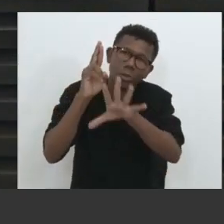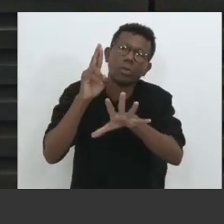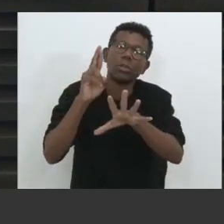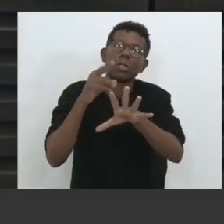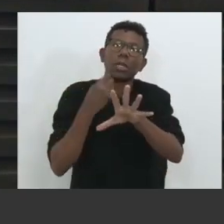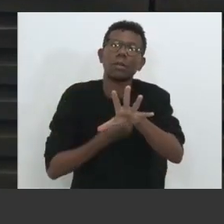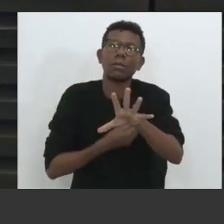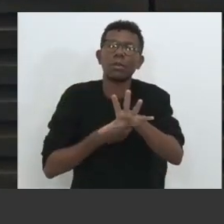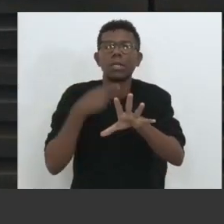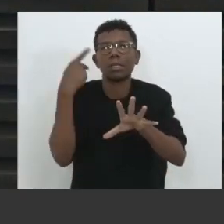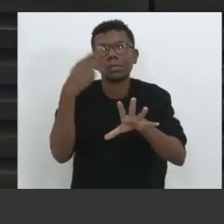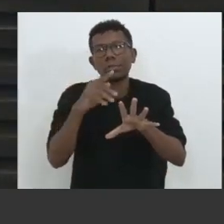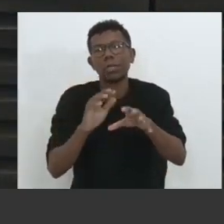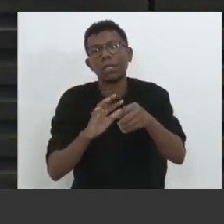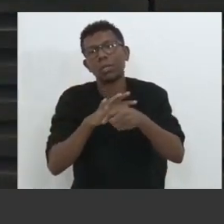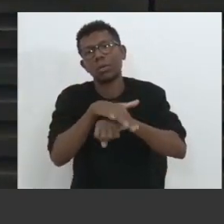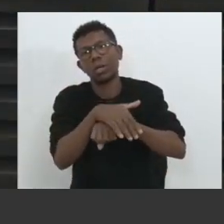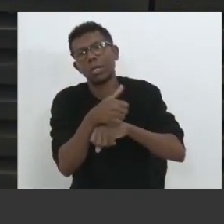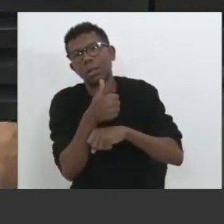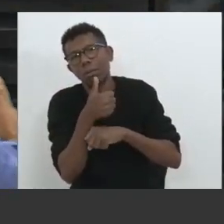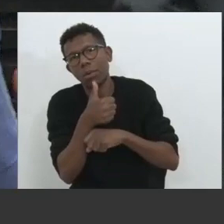uma excelente noite